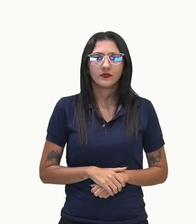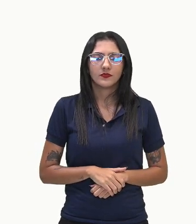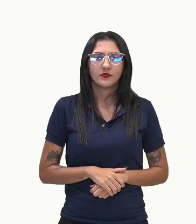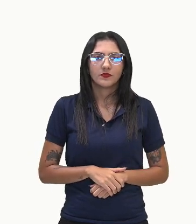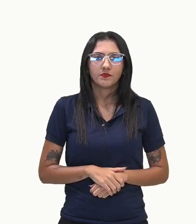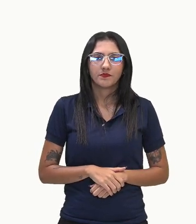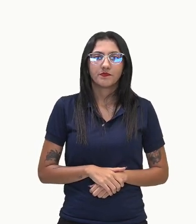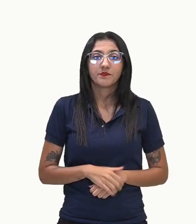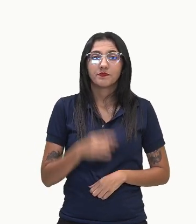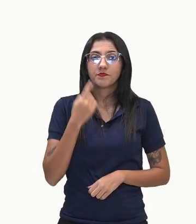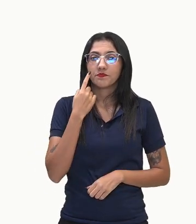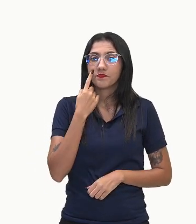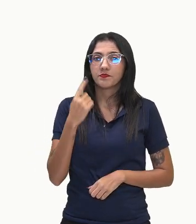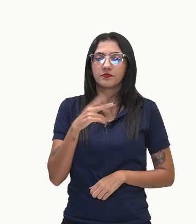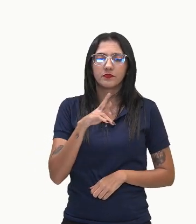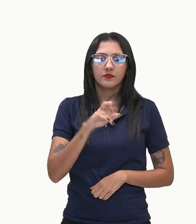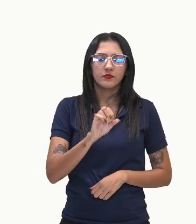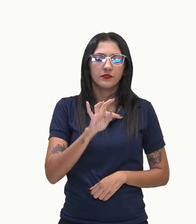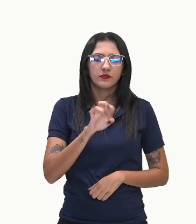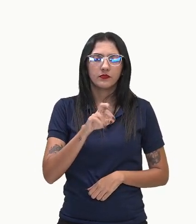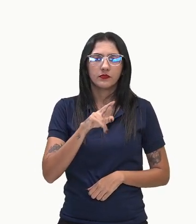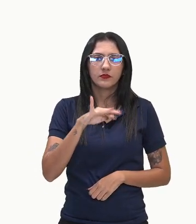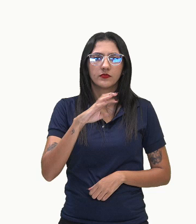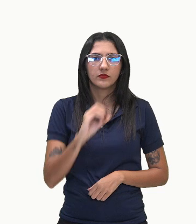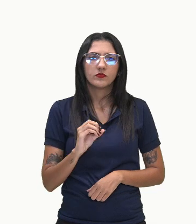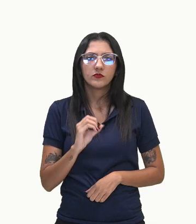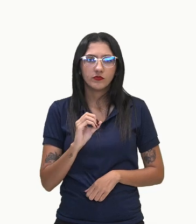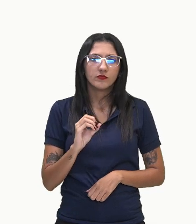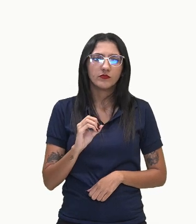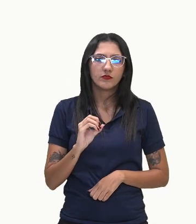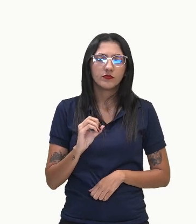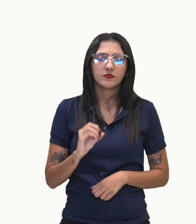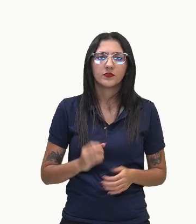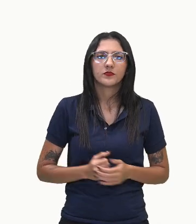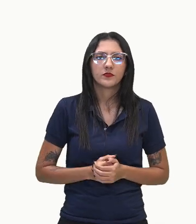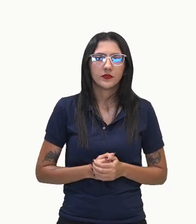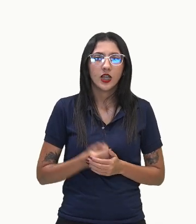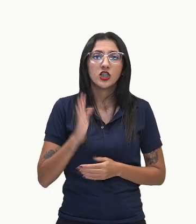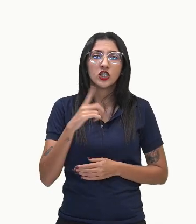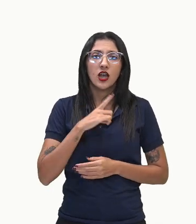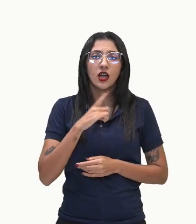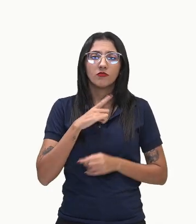O pretérito indica momentos anteriores,